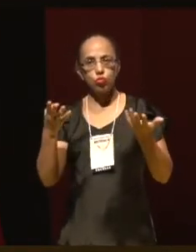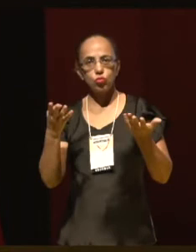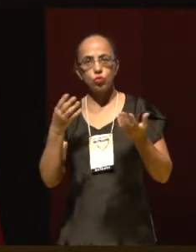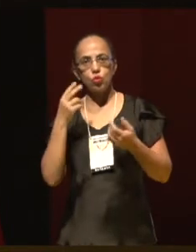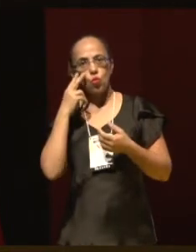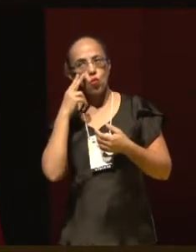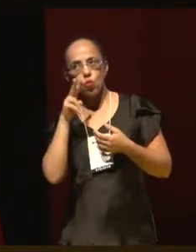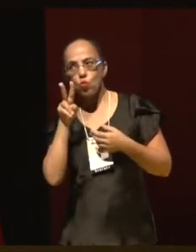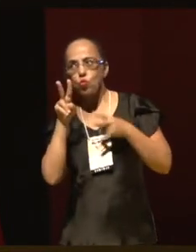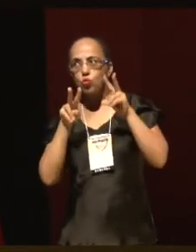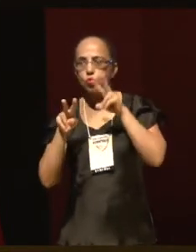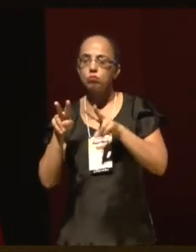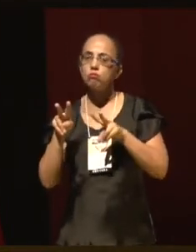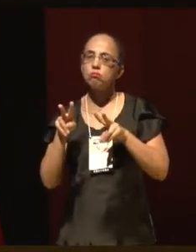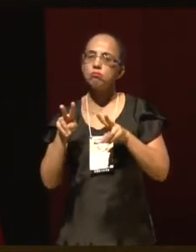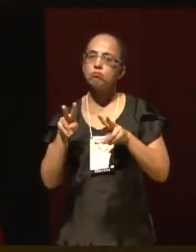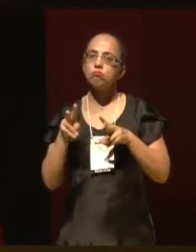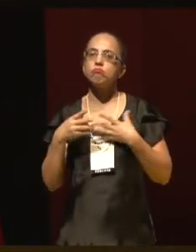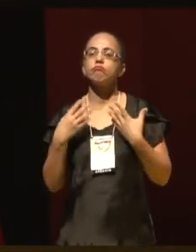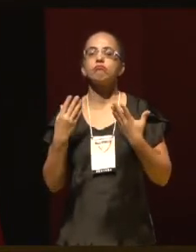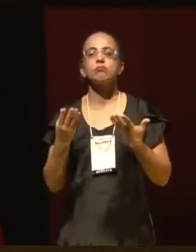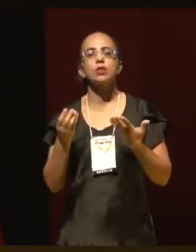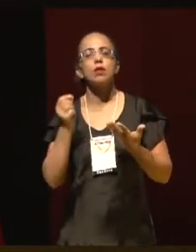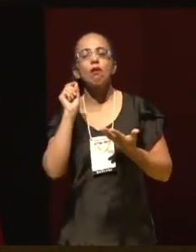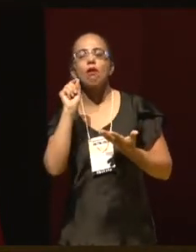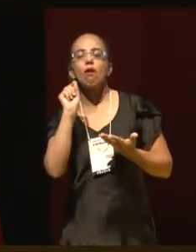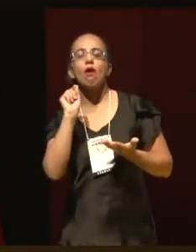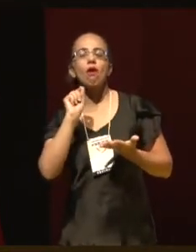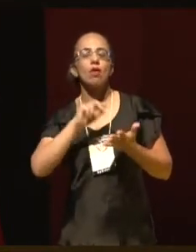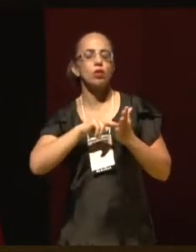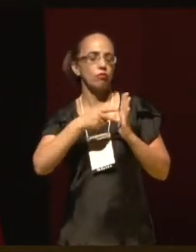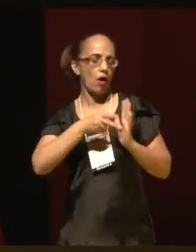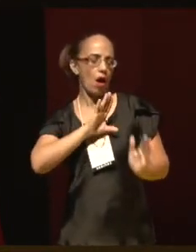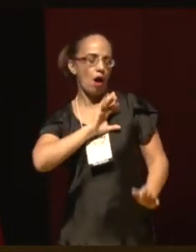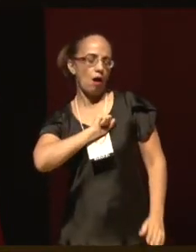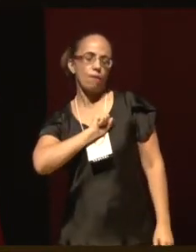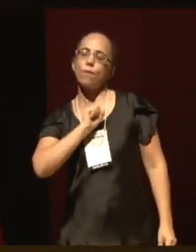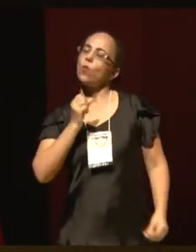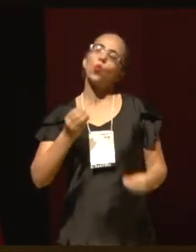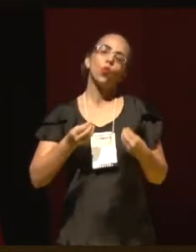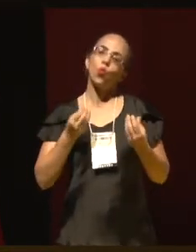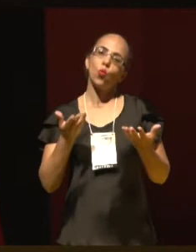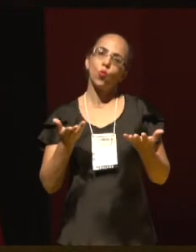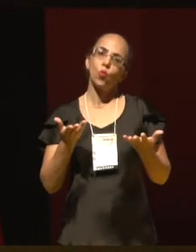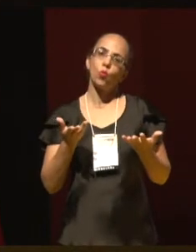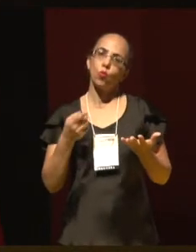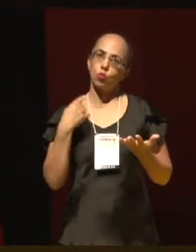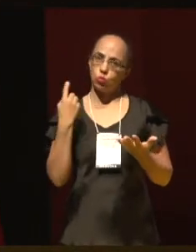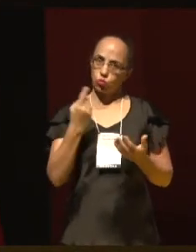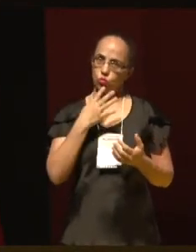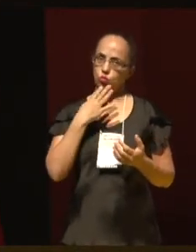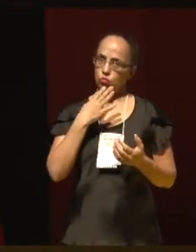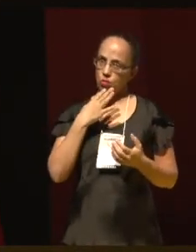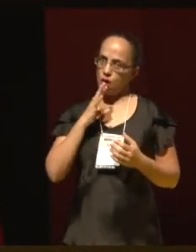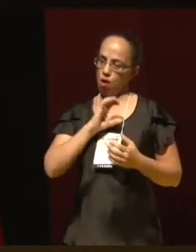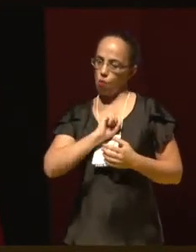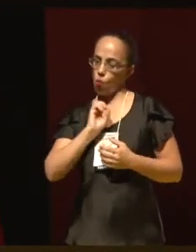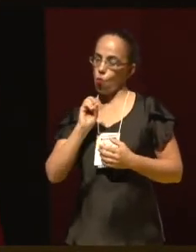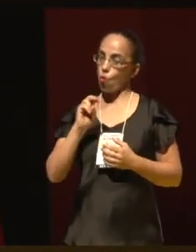O que é o amor? Nós sabemos do amor, conhecemos o amor, ou